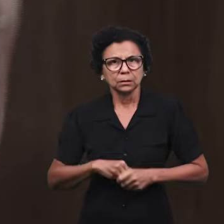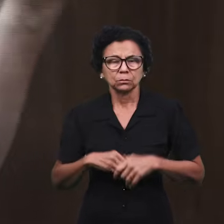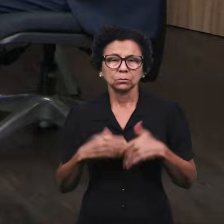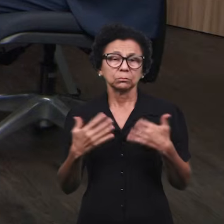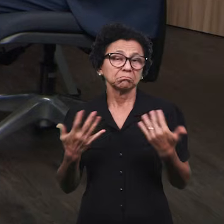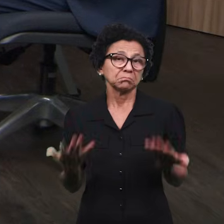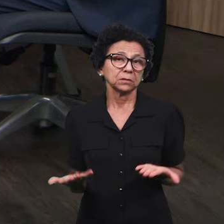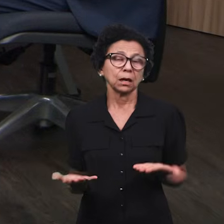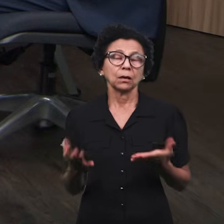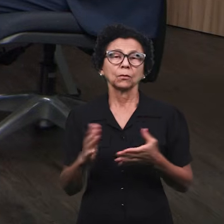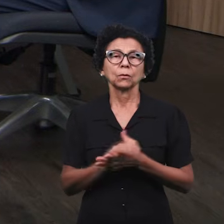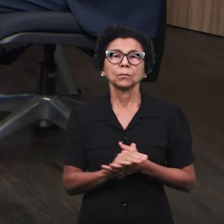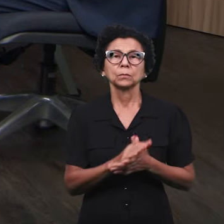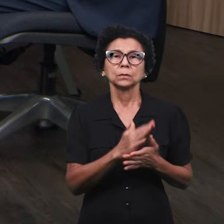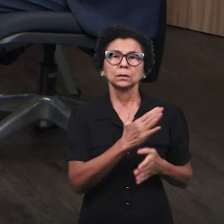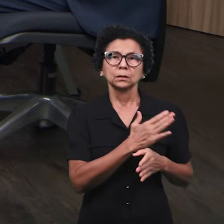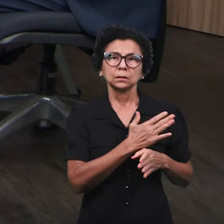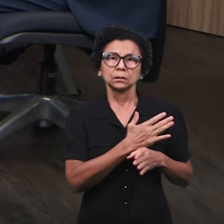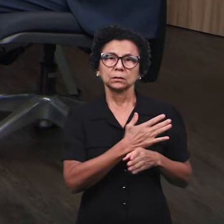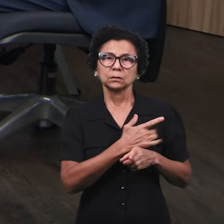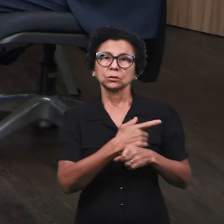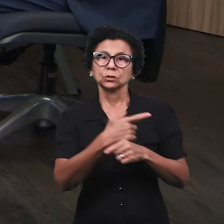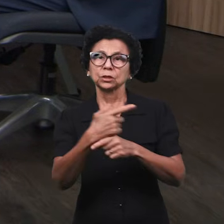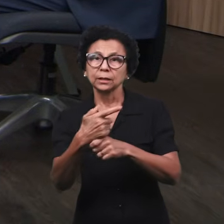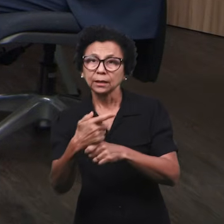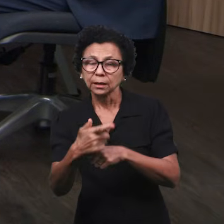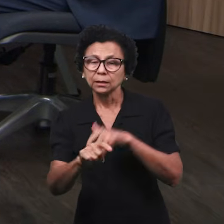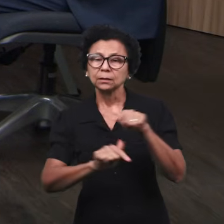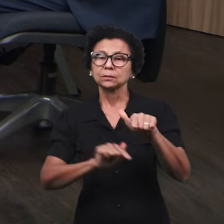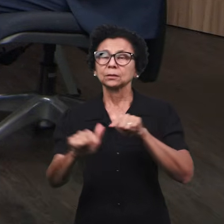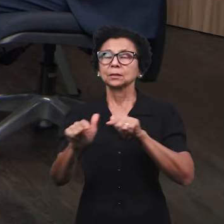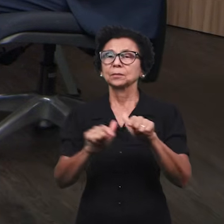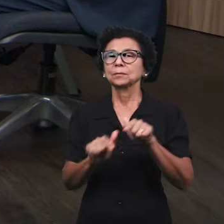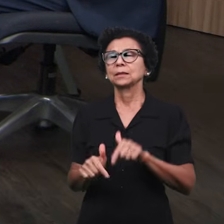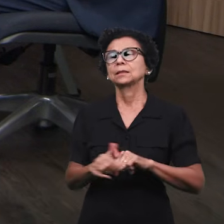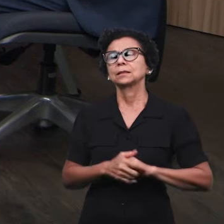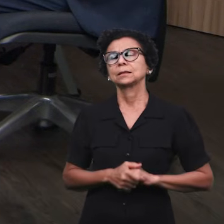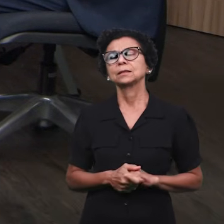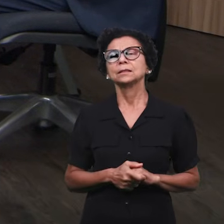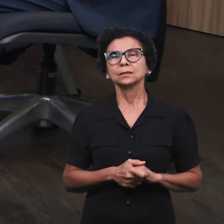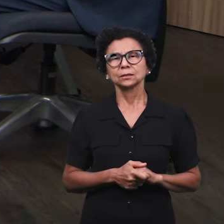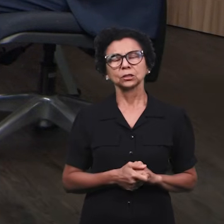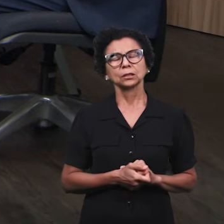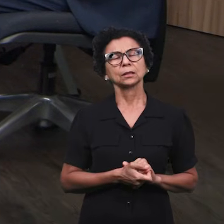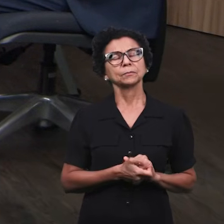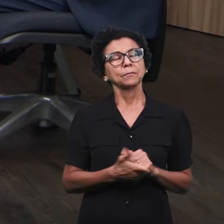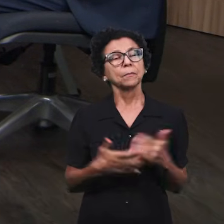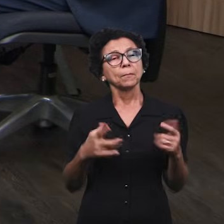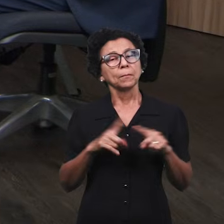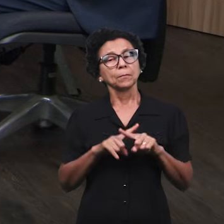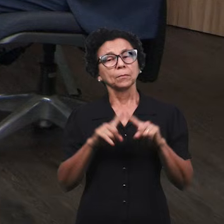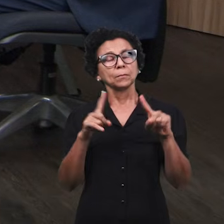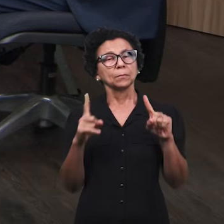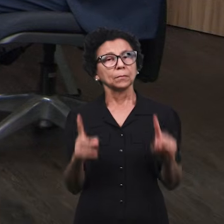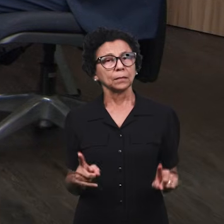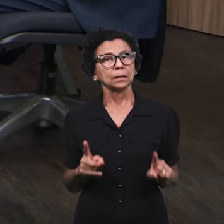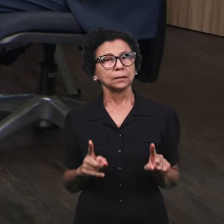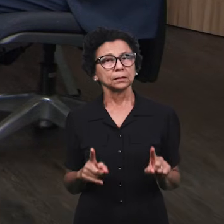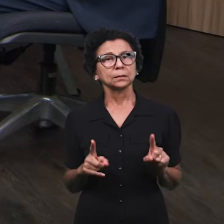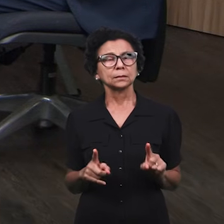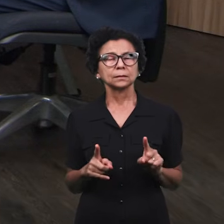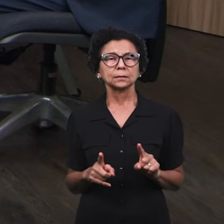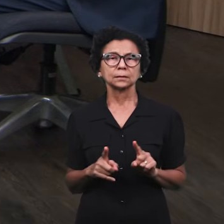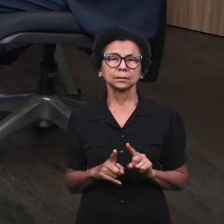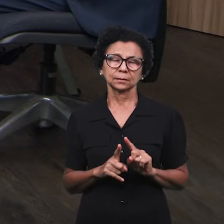como gerente, é uma área bem ampla da minha vida, mas tudo isso hoje eu vejo que se encaixou perfeitamente